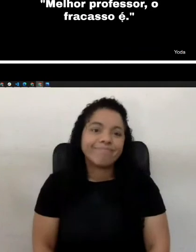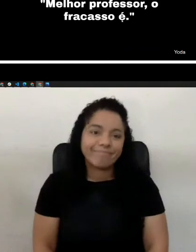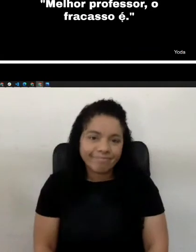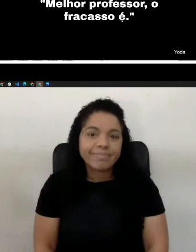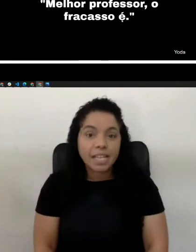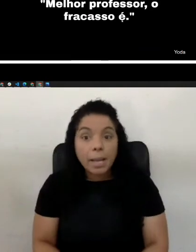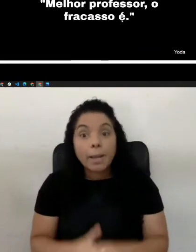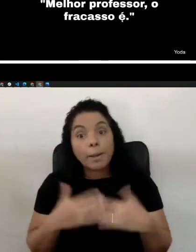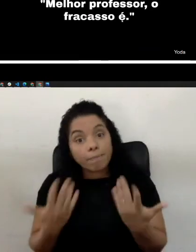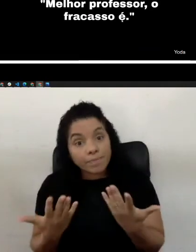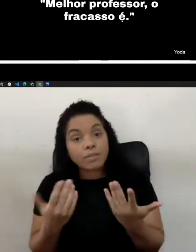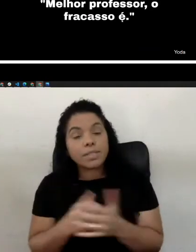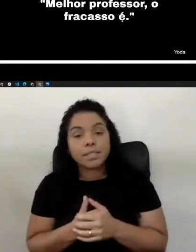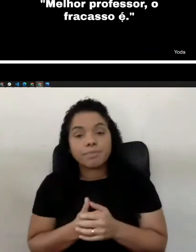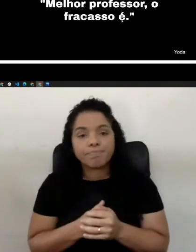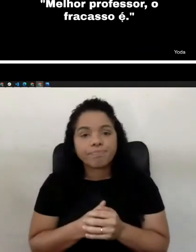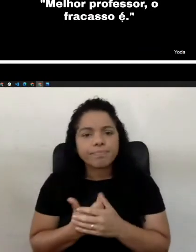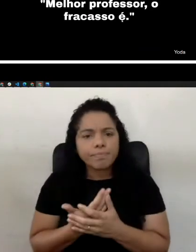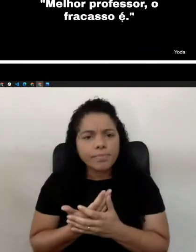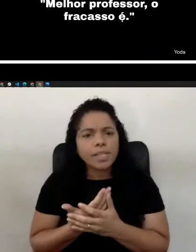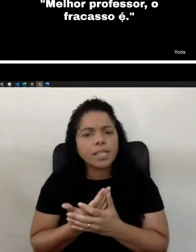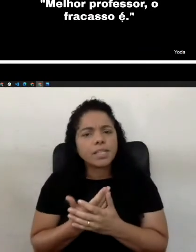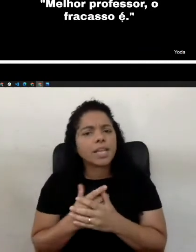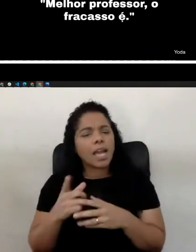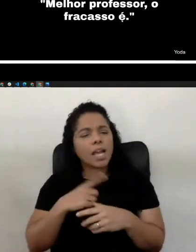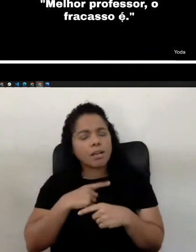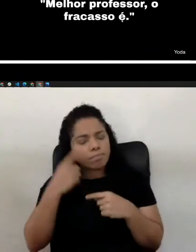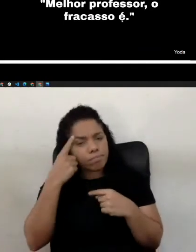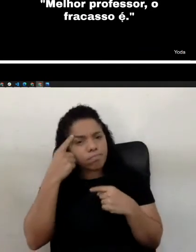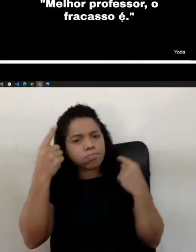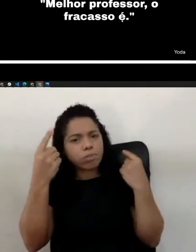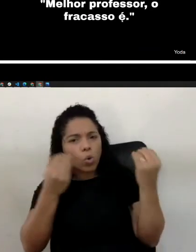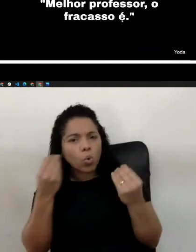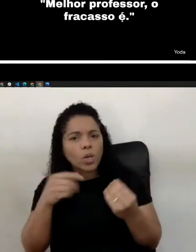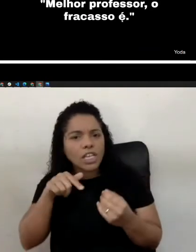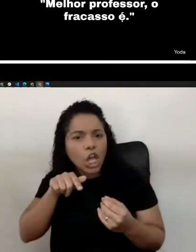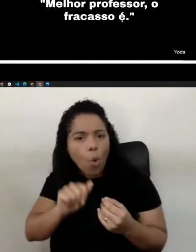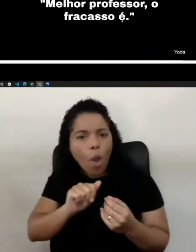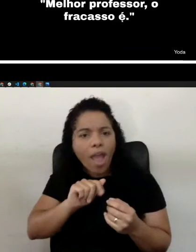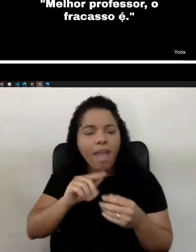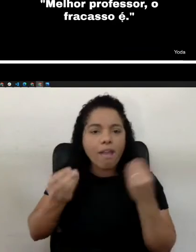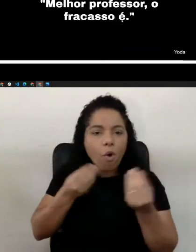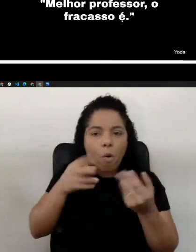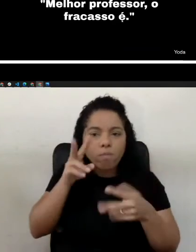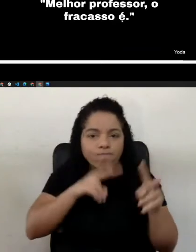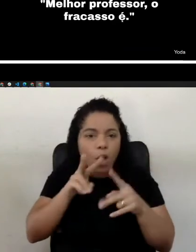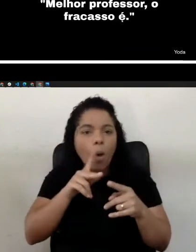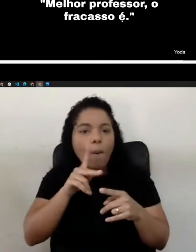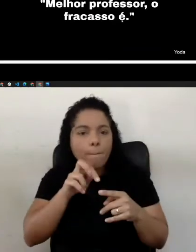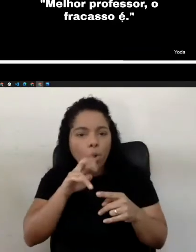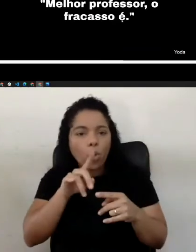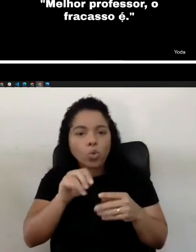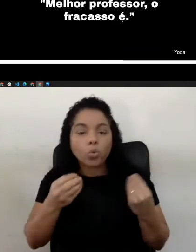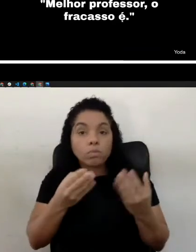Então, assim, usar o poder do mindset do QA com essa visão de produto traz muito valor